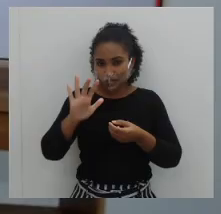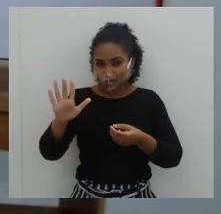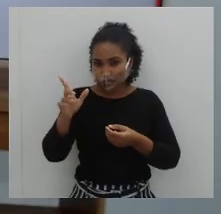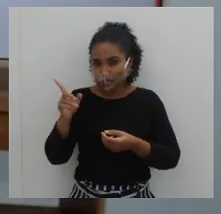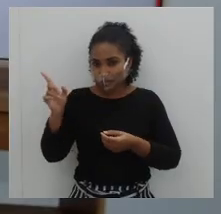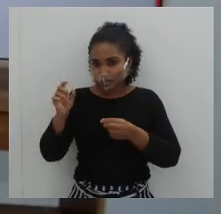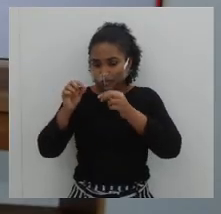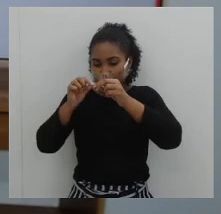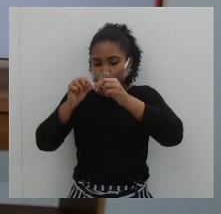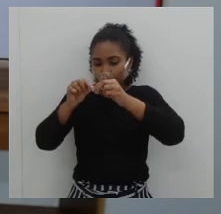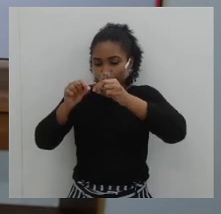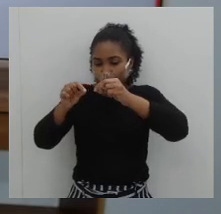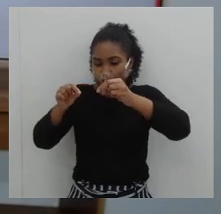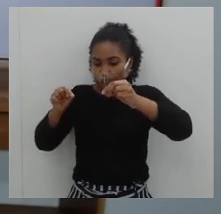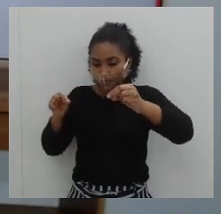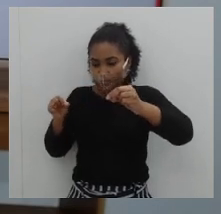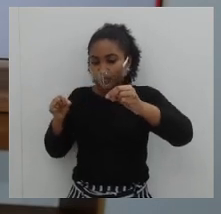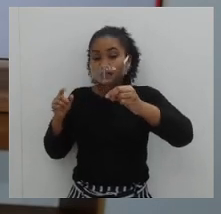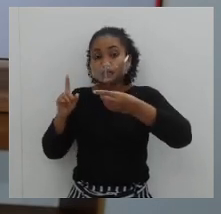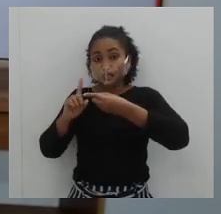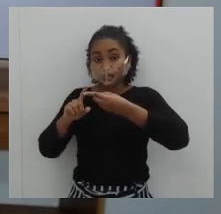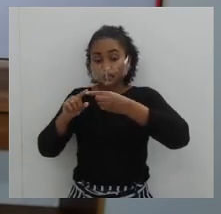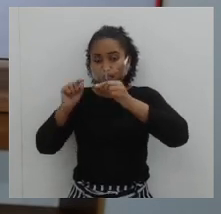as arestas e os vértices.